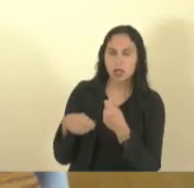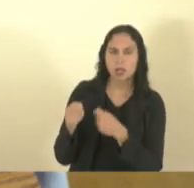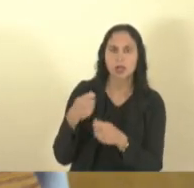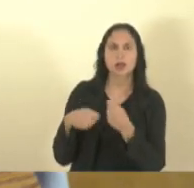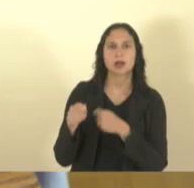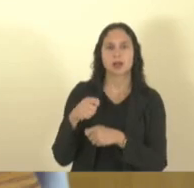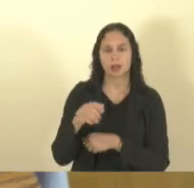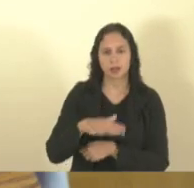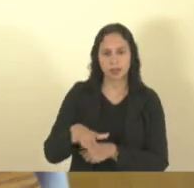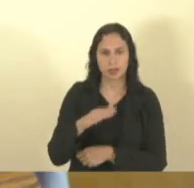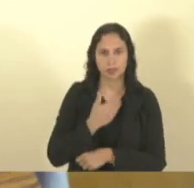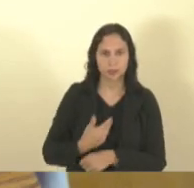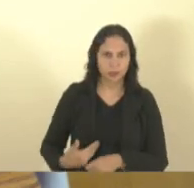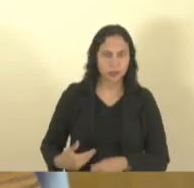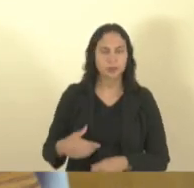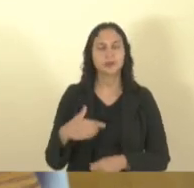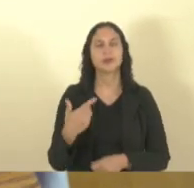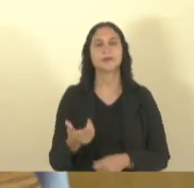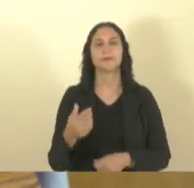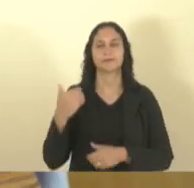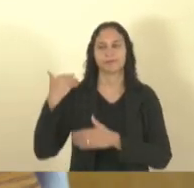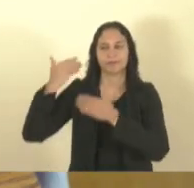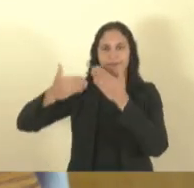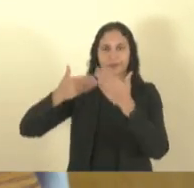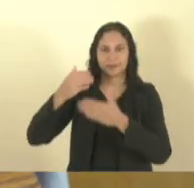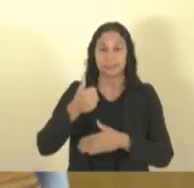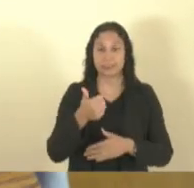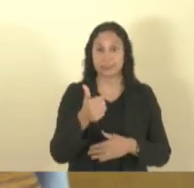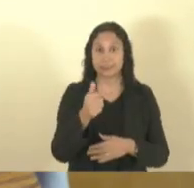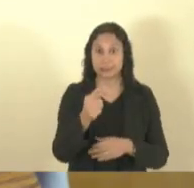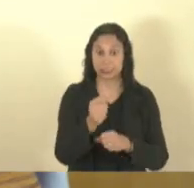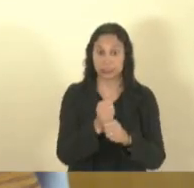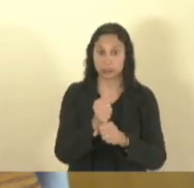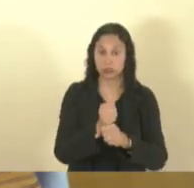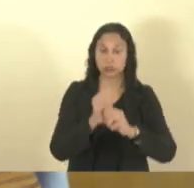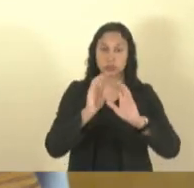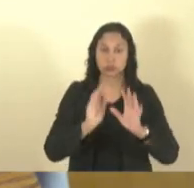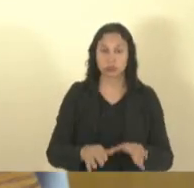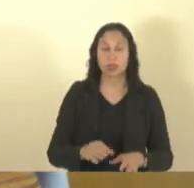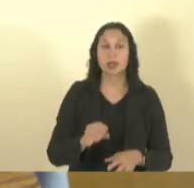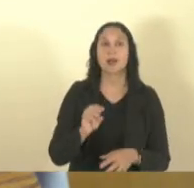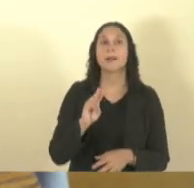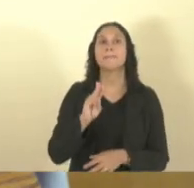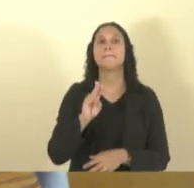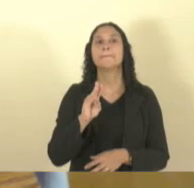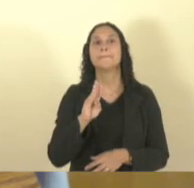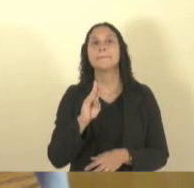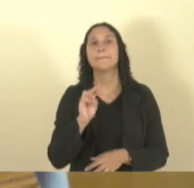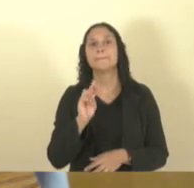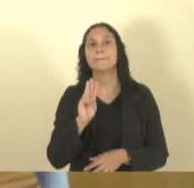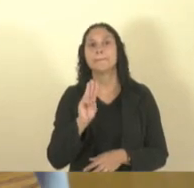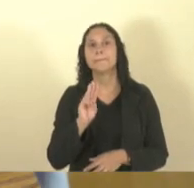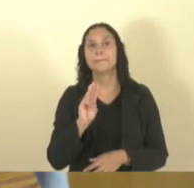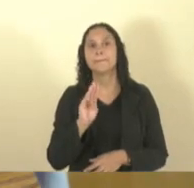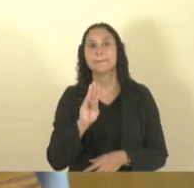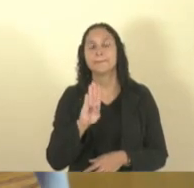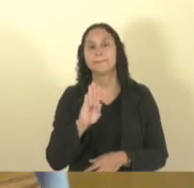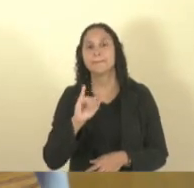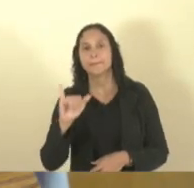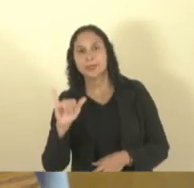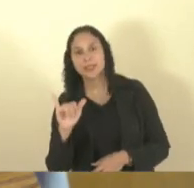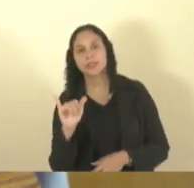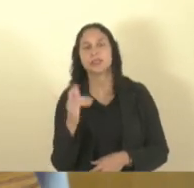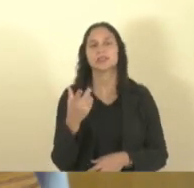aí ao longo desses 17 anos, são bilhões de reais empregados de forma